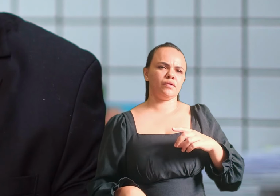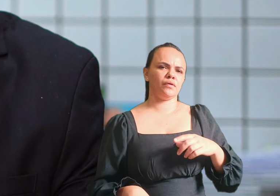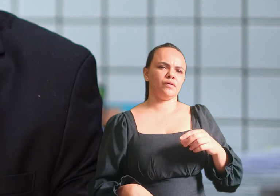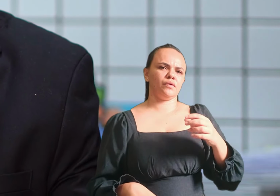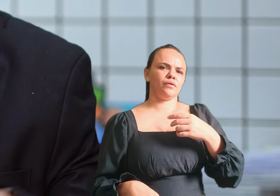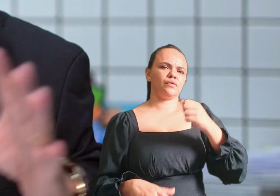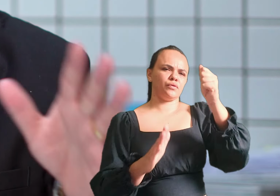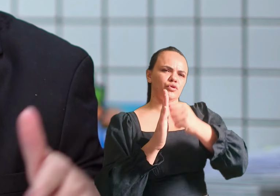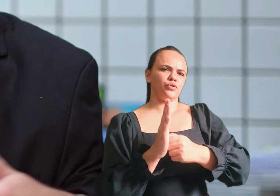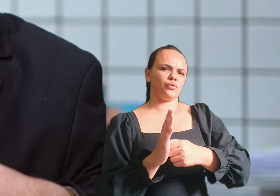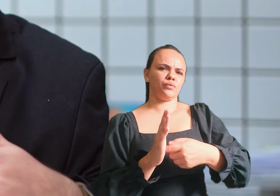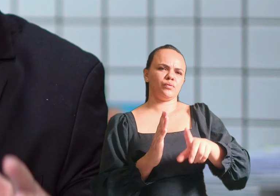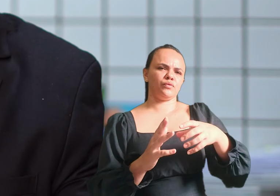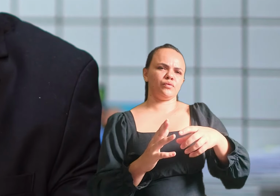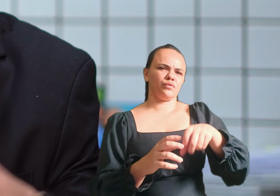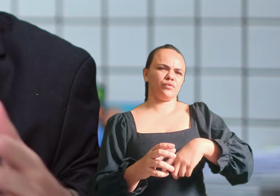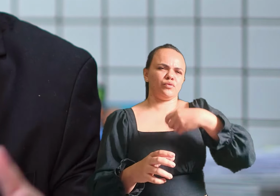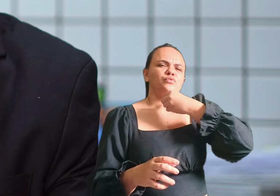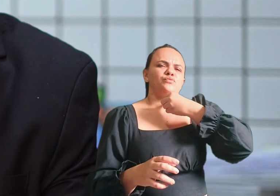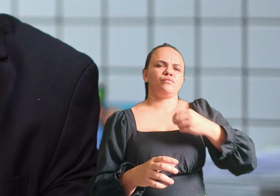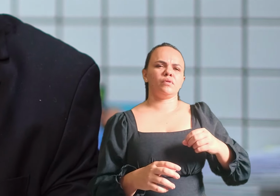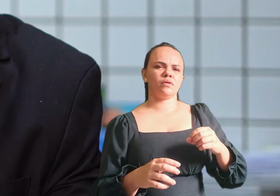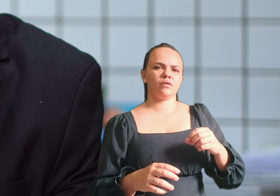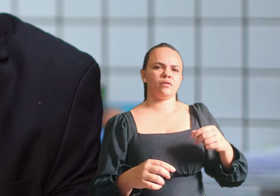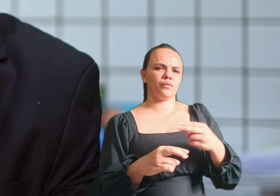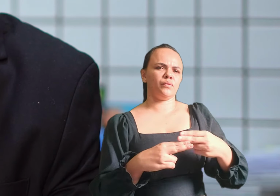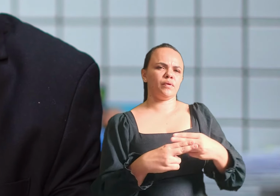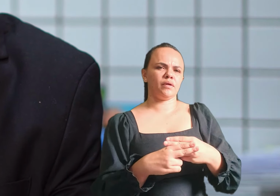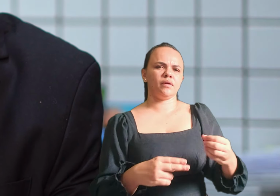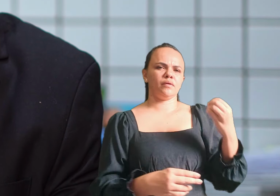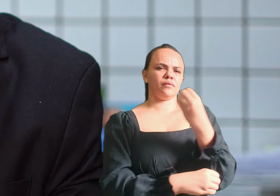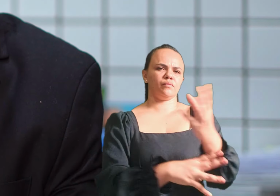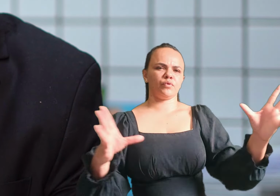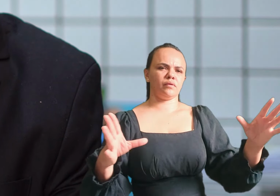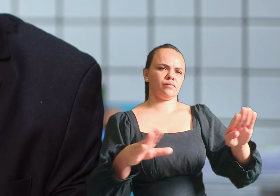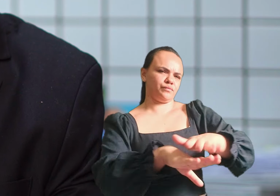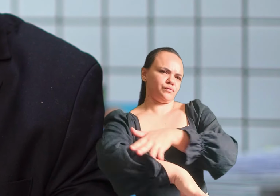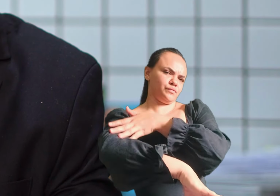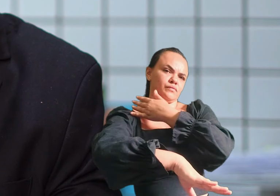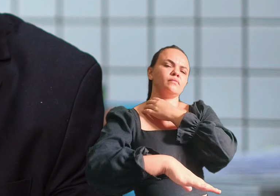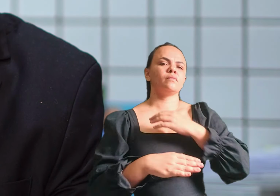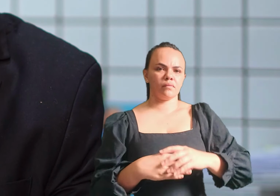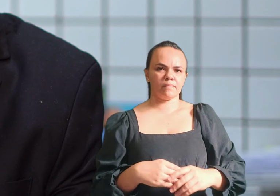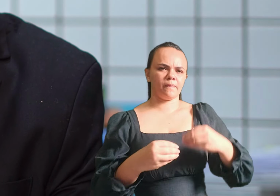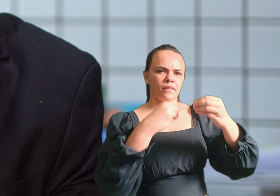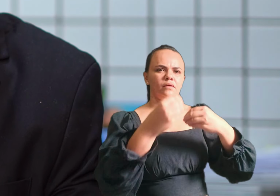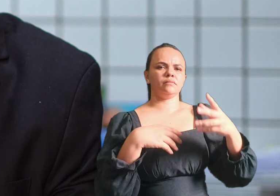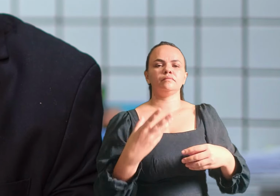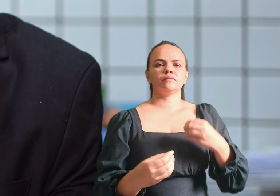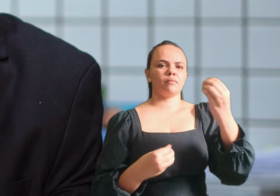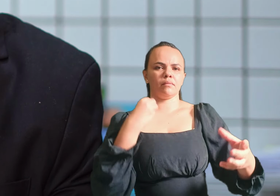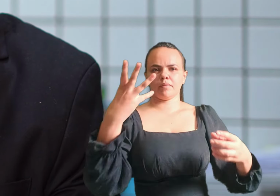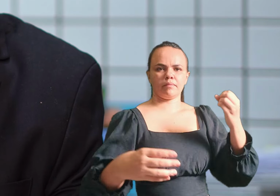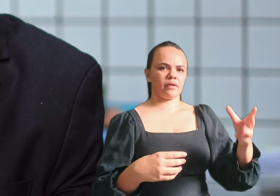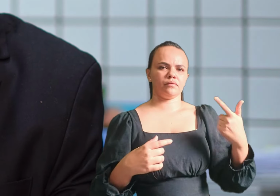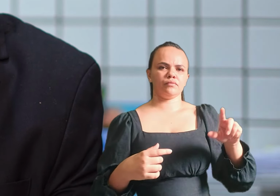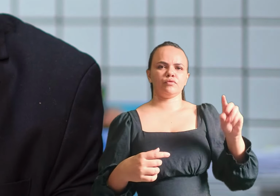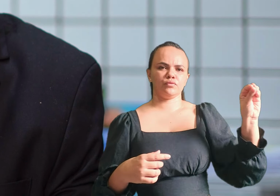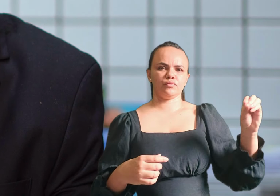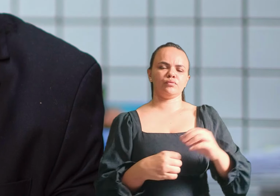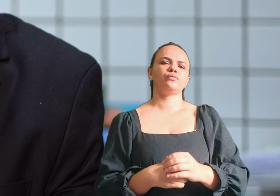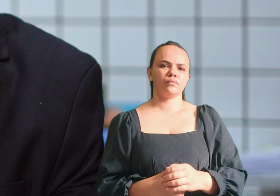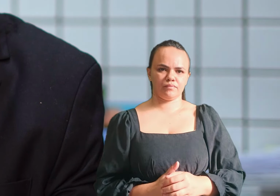ficava o facão a calça os coturnos e aí no sábado de aleluia se reuniu muitas vezes